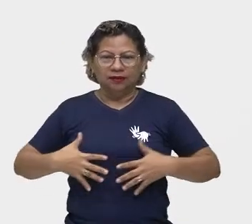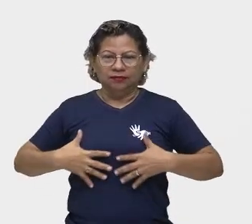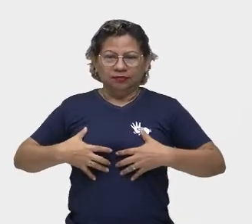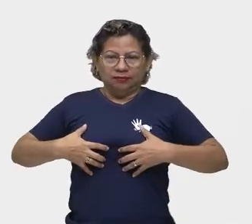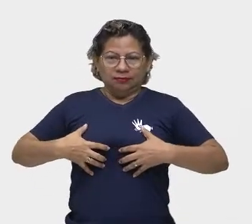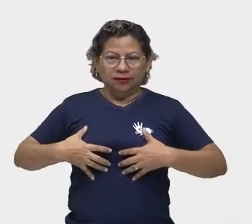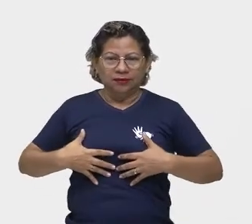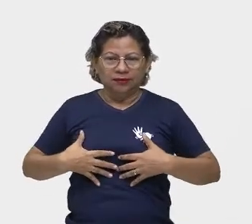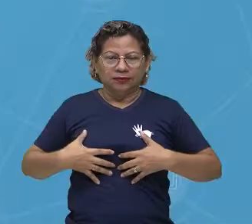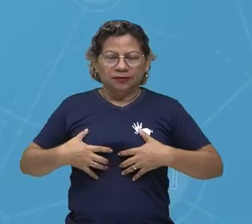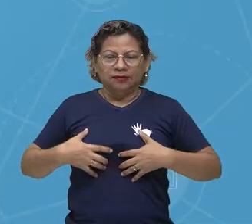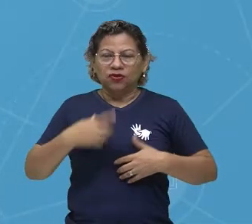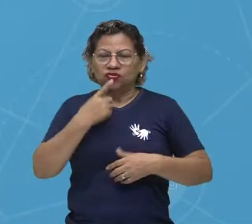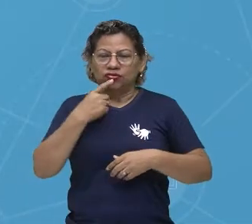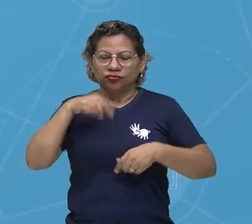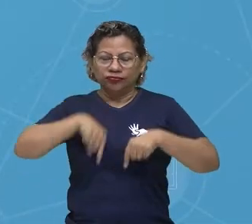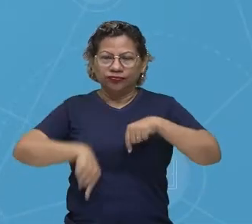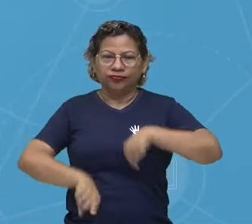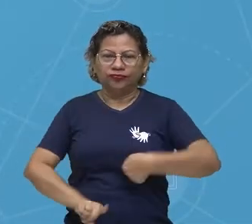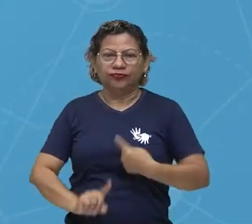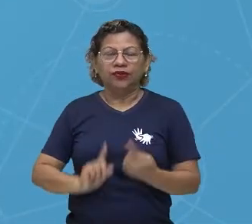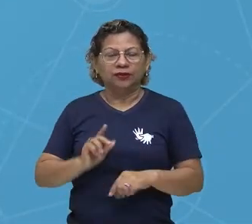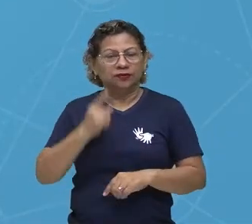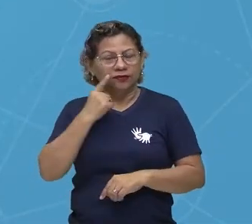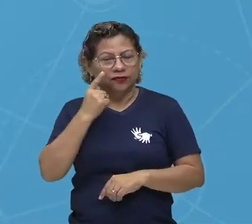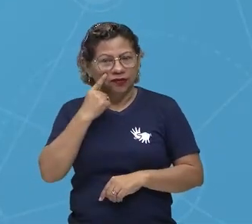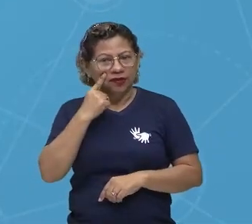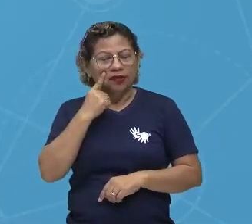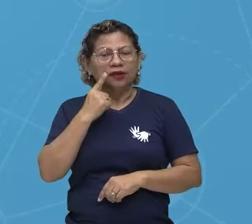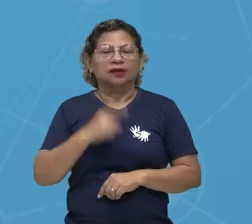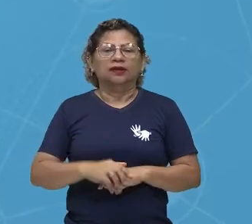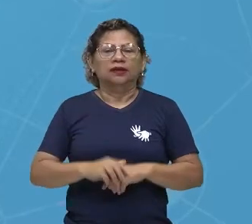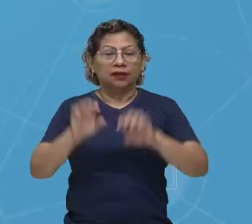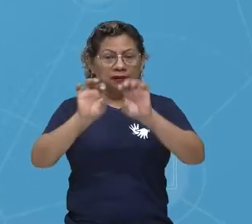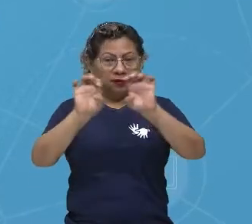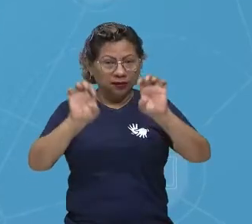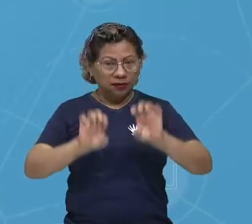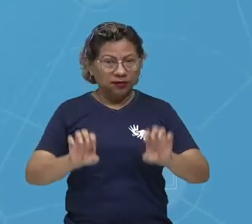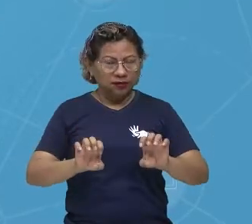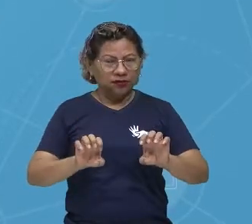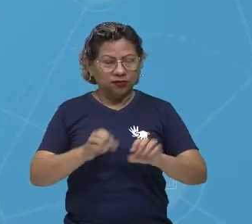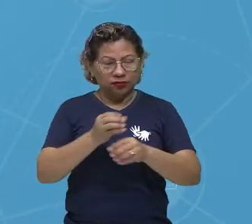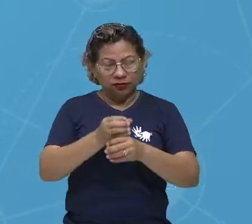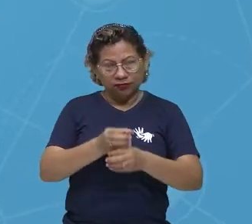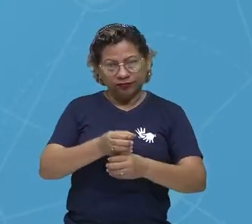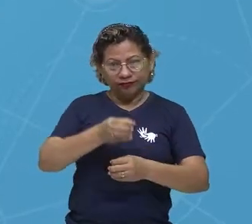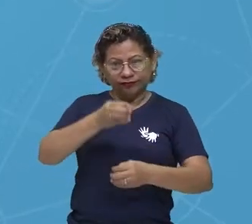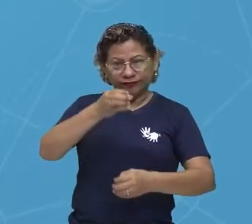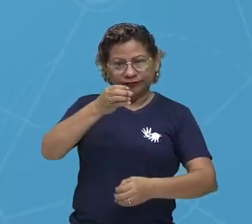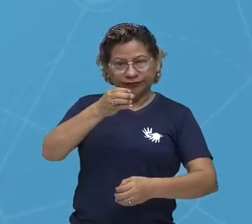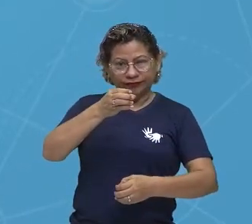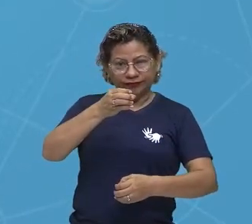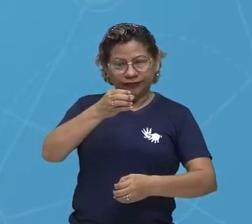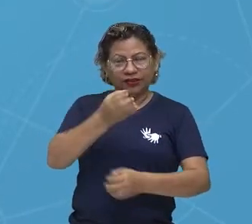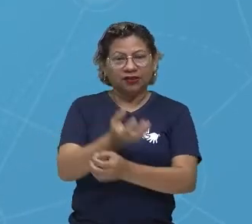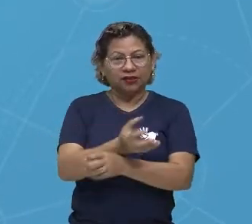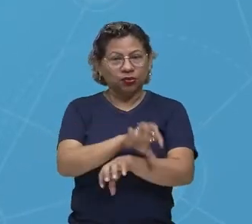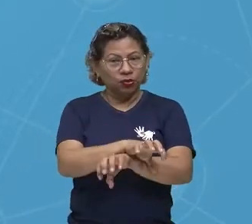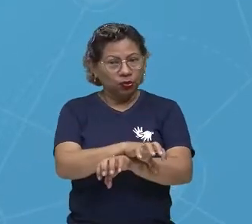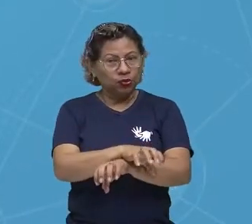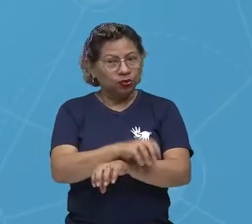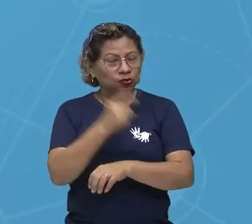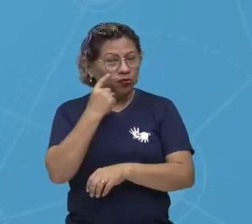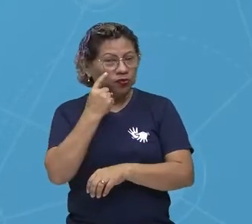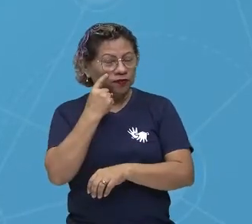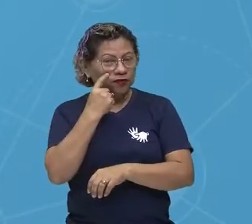bom E aí a gente tem aqui algumas estruturas que fazem parte aqui do sistema esquelético né a gente trouxe